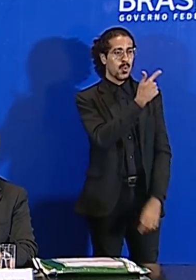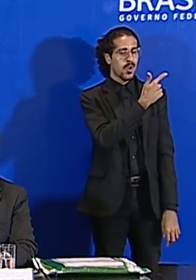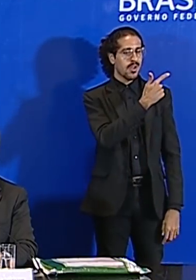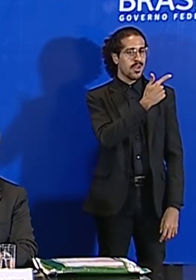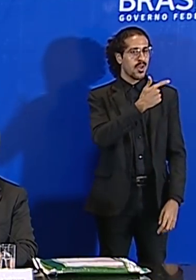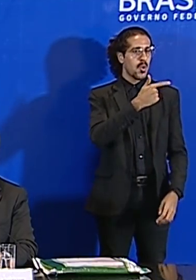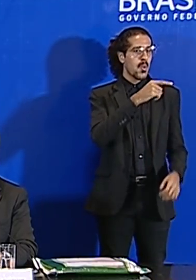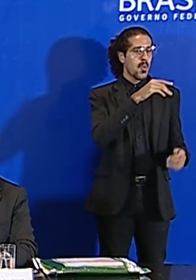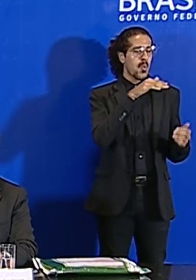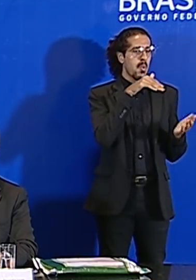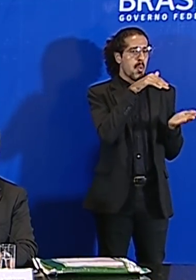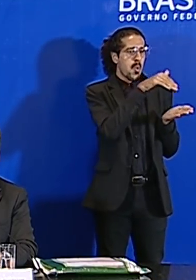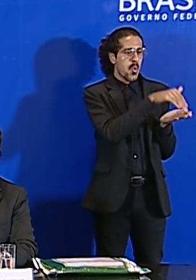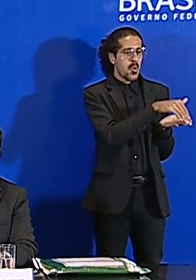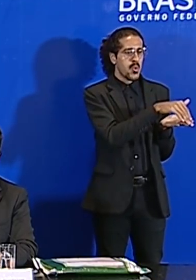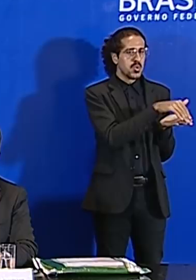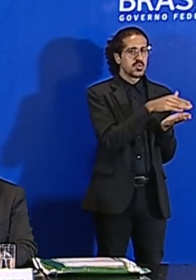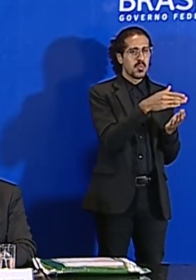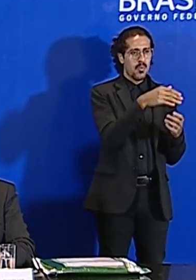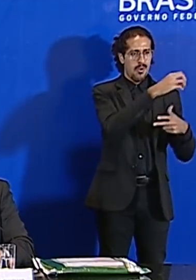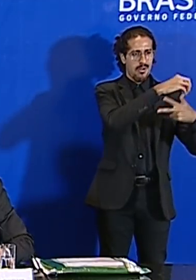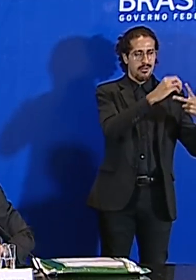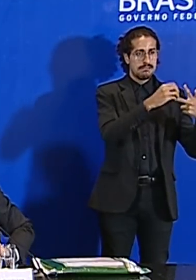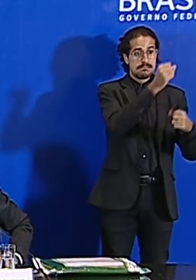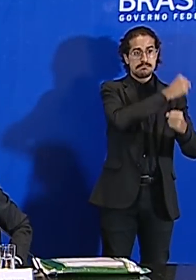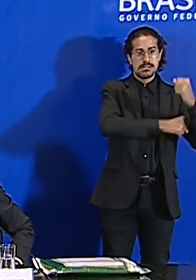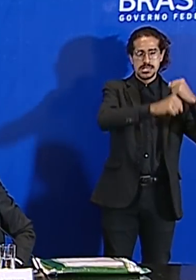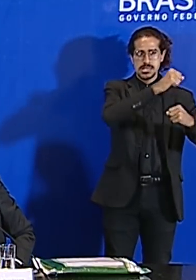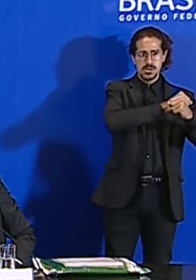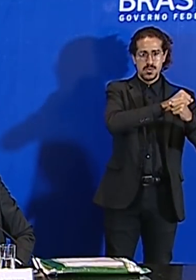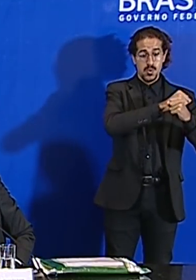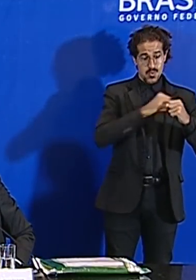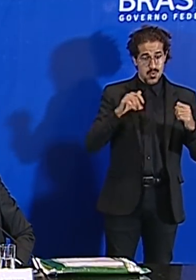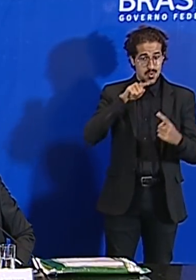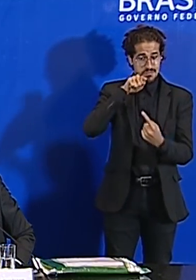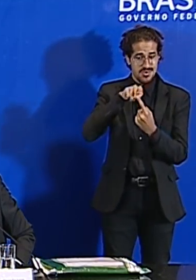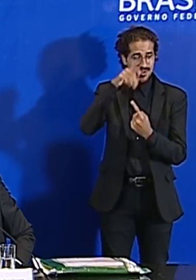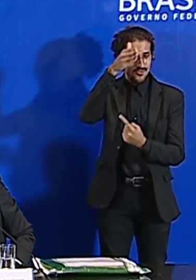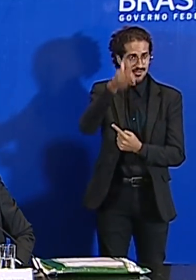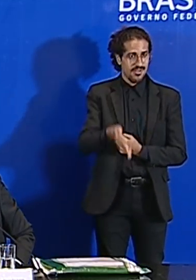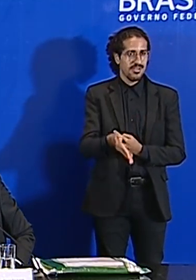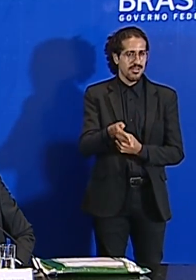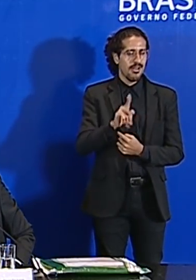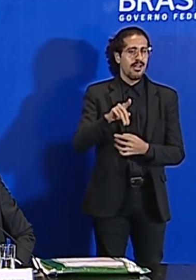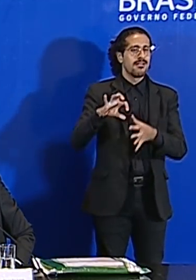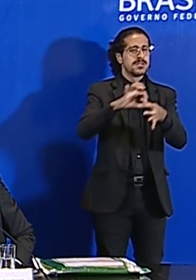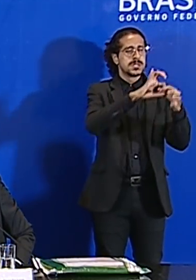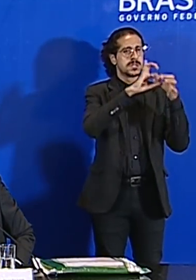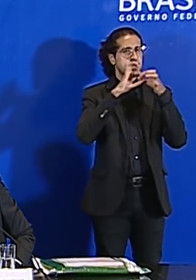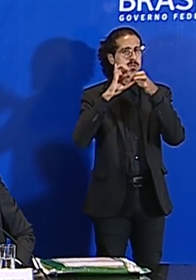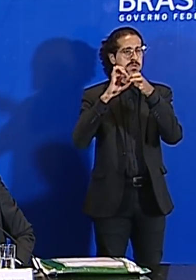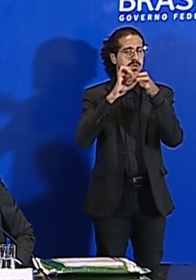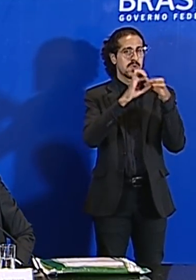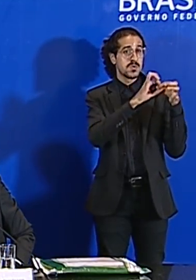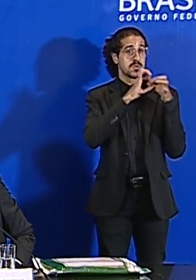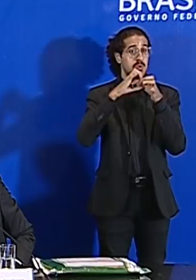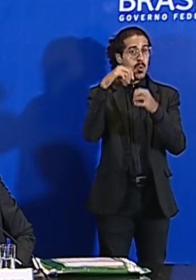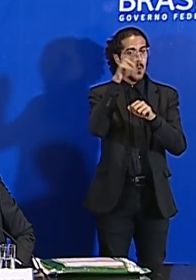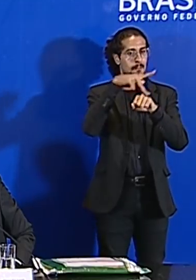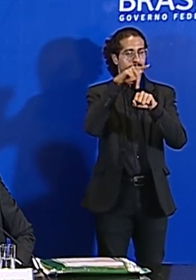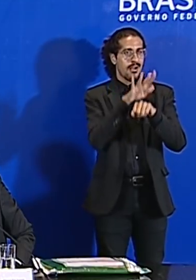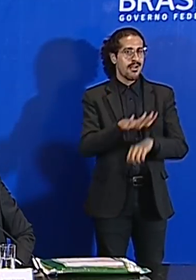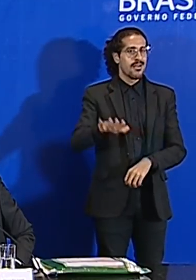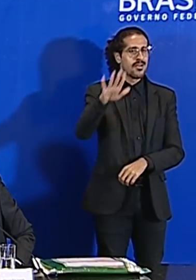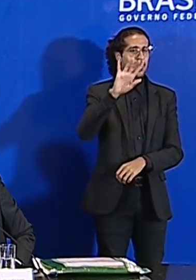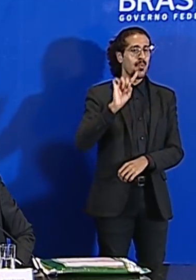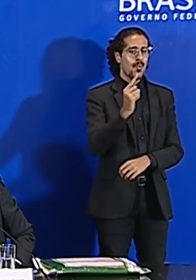último Enem. Essa que é a verdade. O objetivo aqui é unir de novo o país como uma só nação. Acho